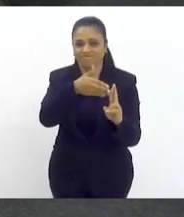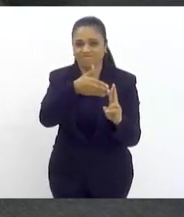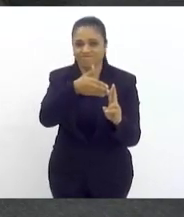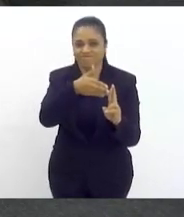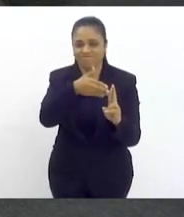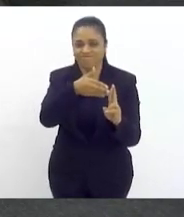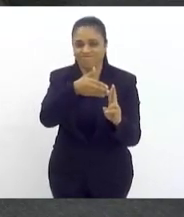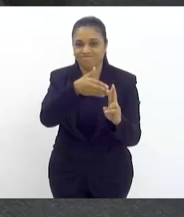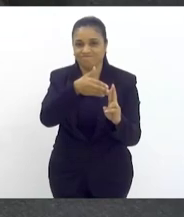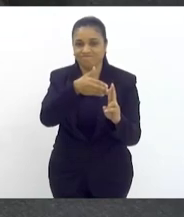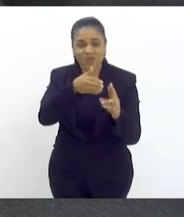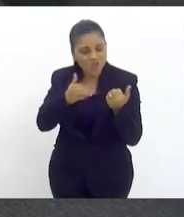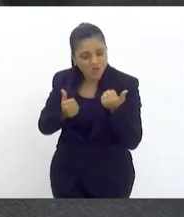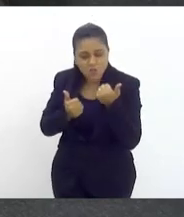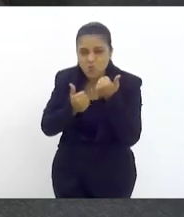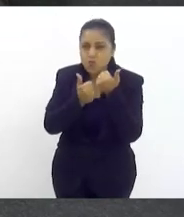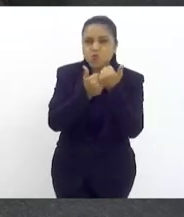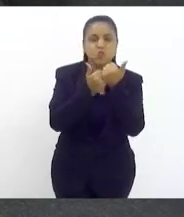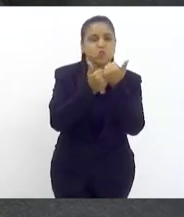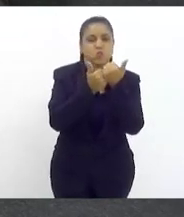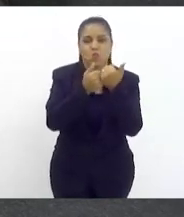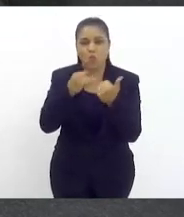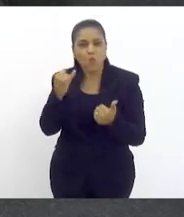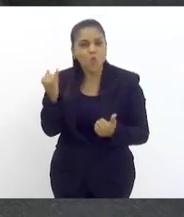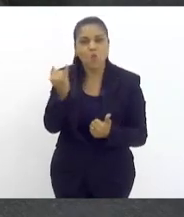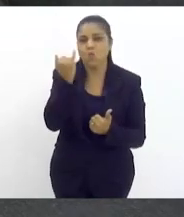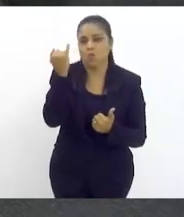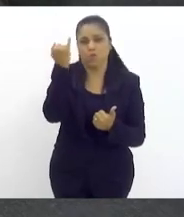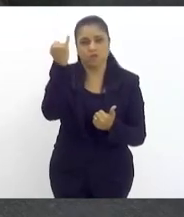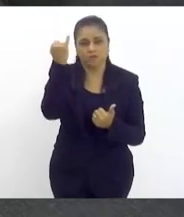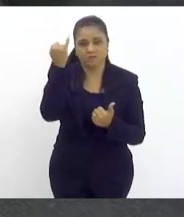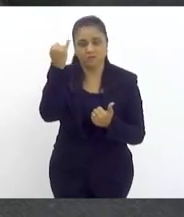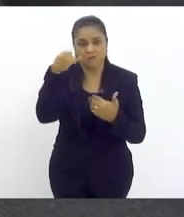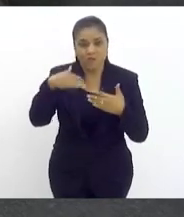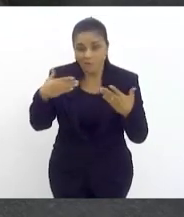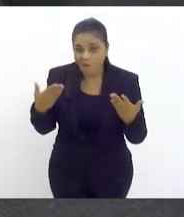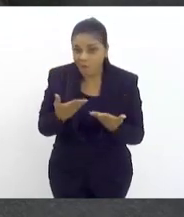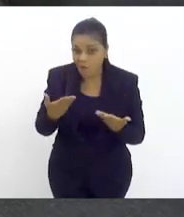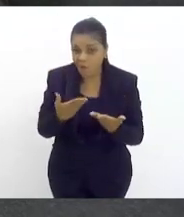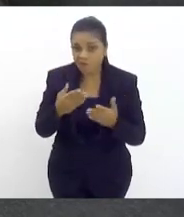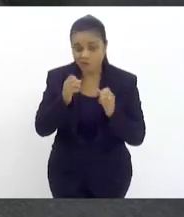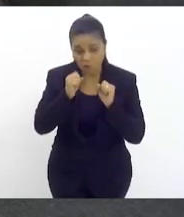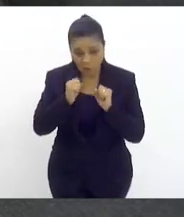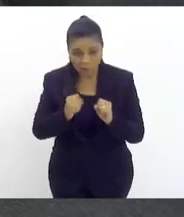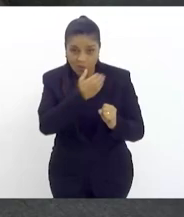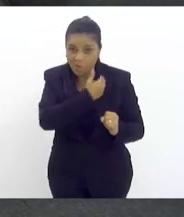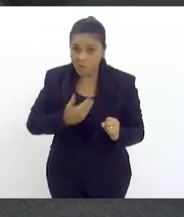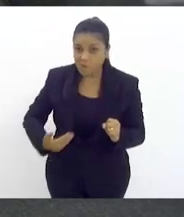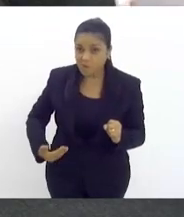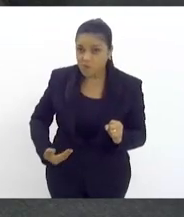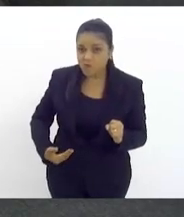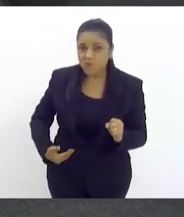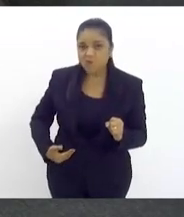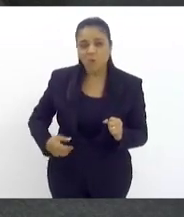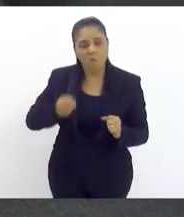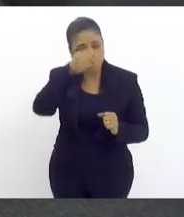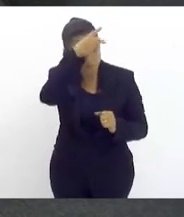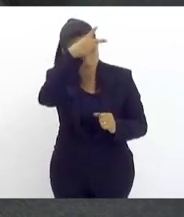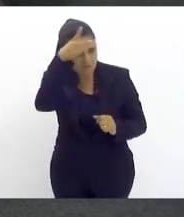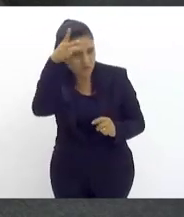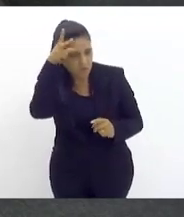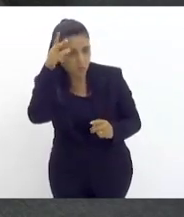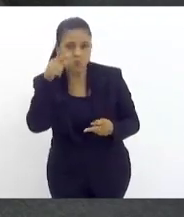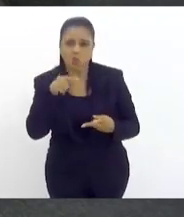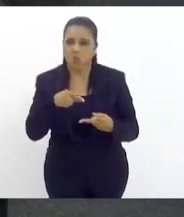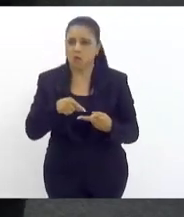linha auxiliar muito importante. Hoje, o poder público, seja o poder público municipal,